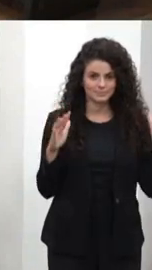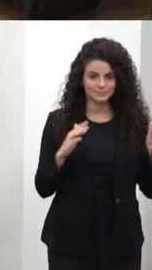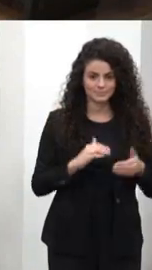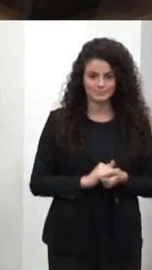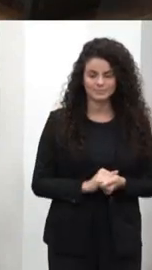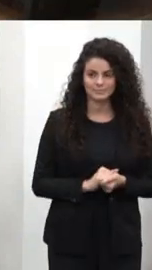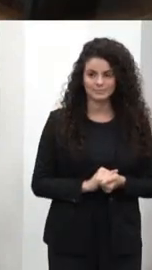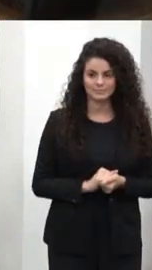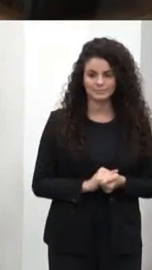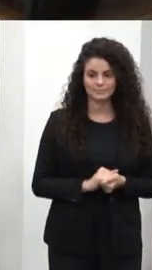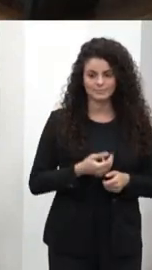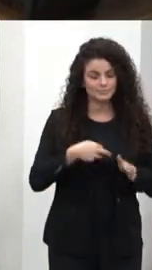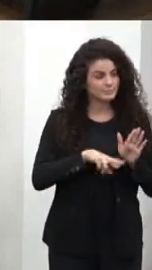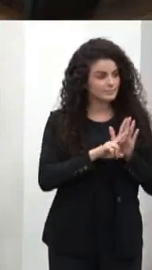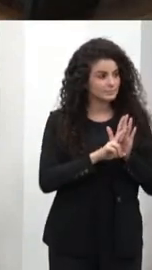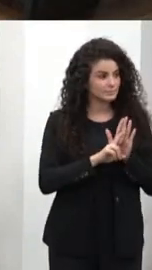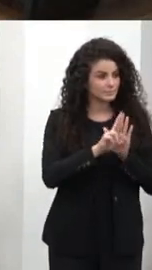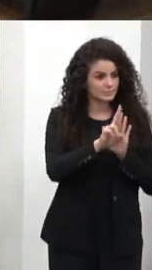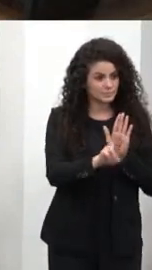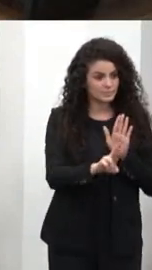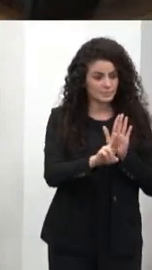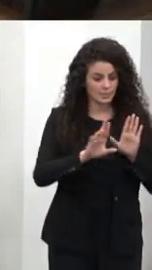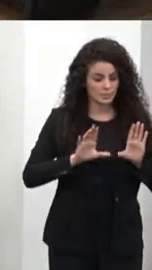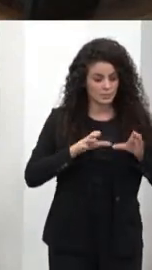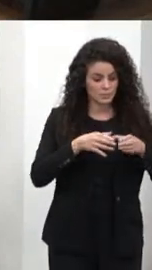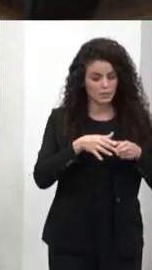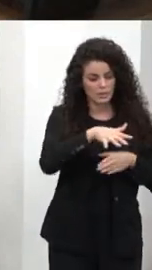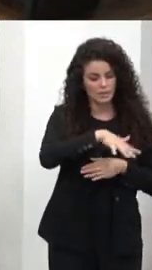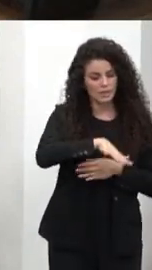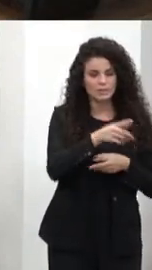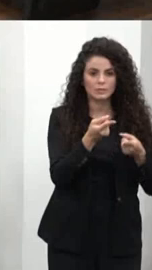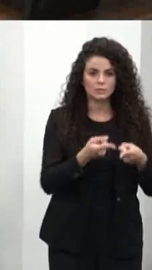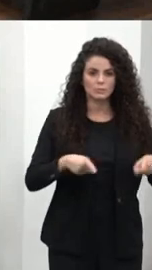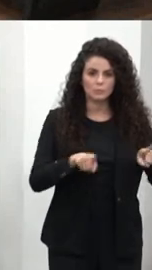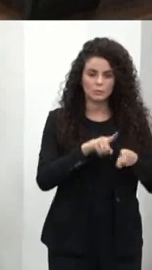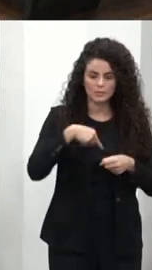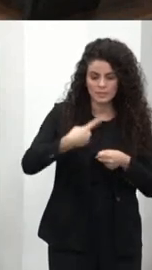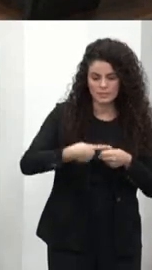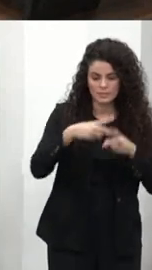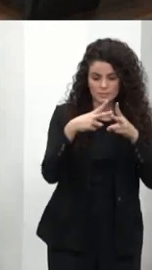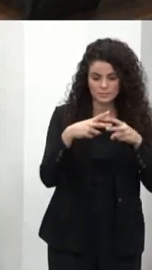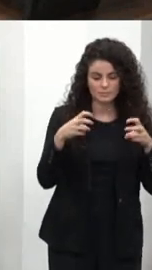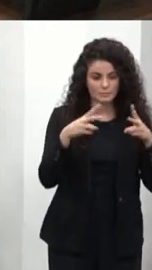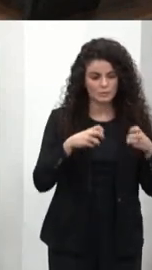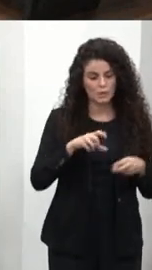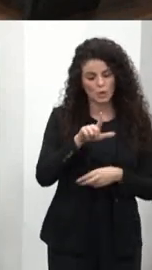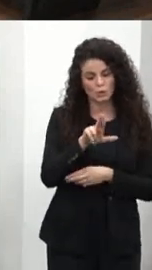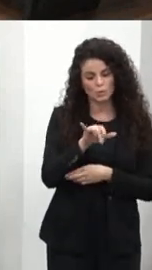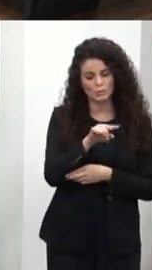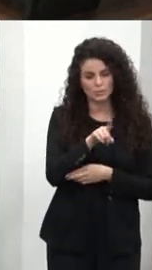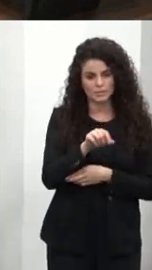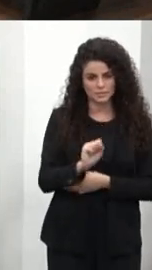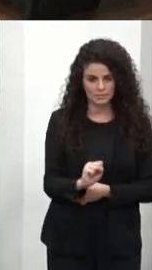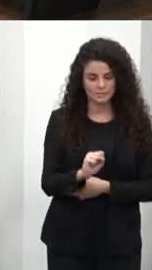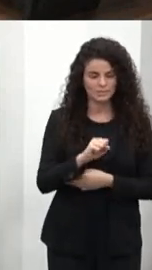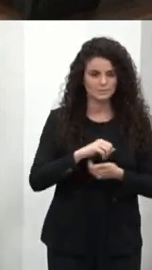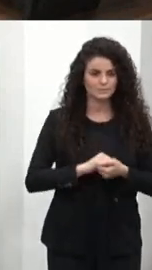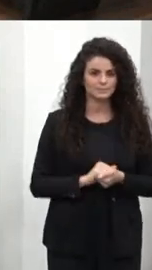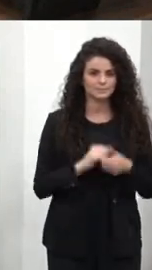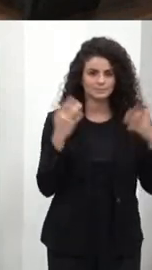senhor representante do setorial de música do município de Florianópolis Luiz Paulo Silveira Leite de